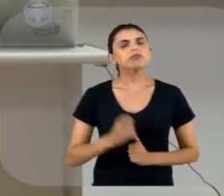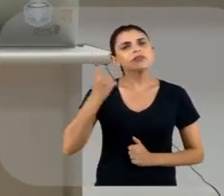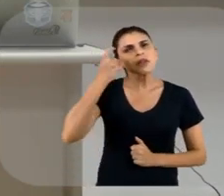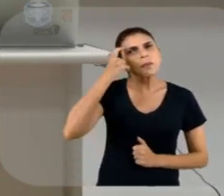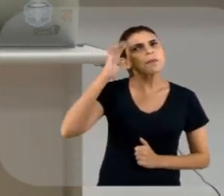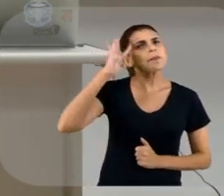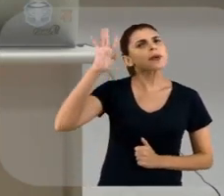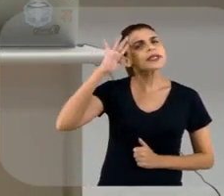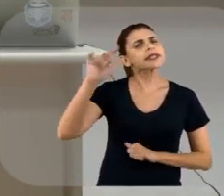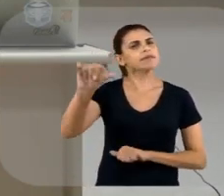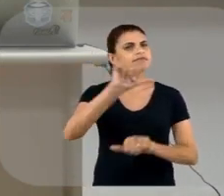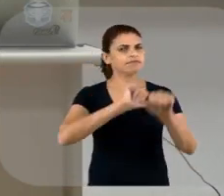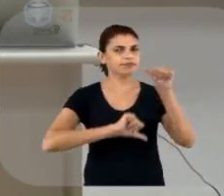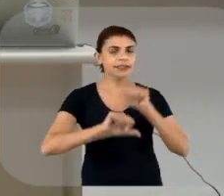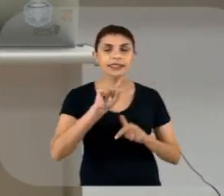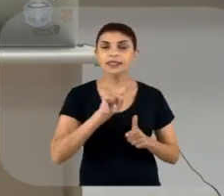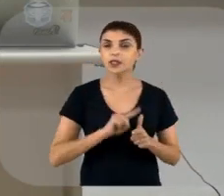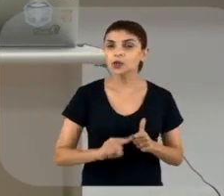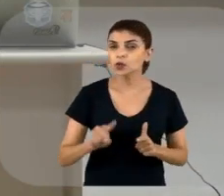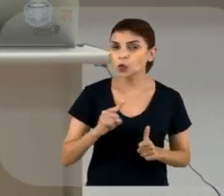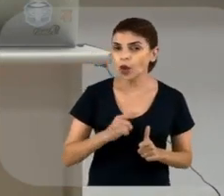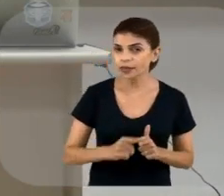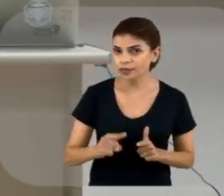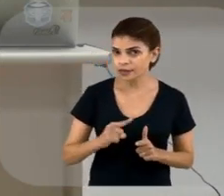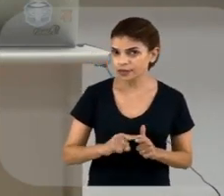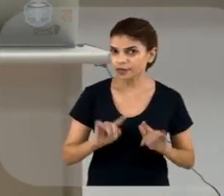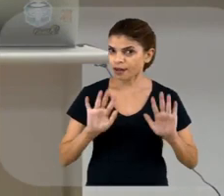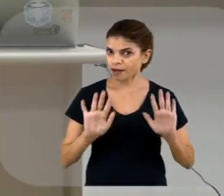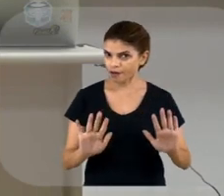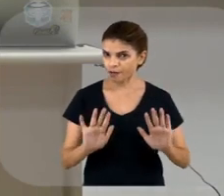vamos pensar aqui numa situação, né,